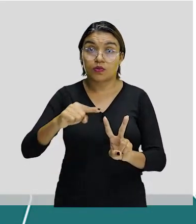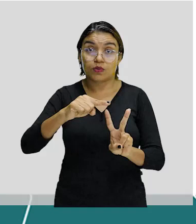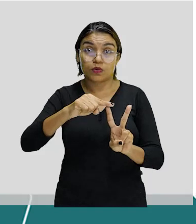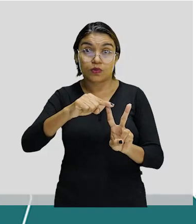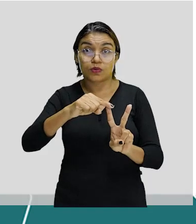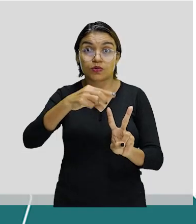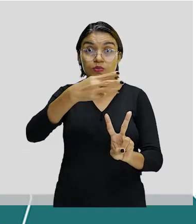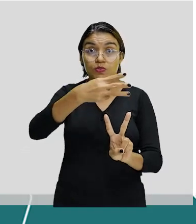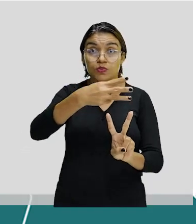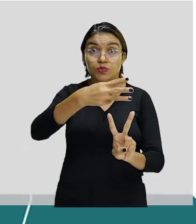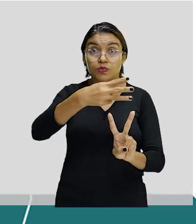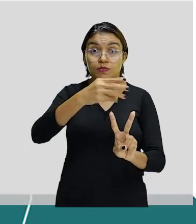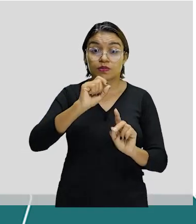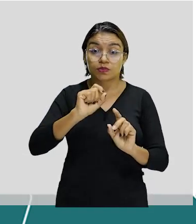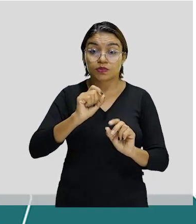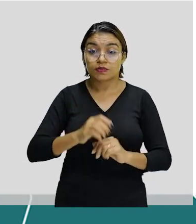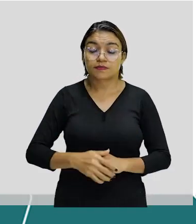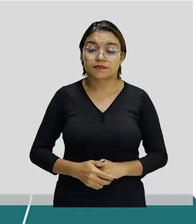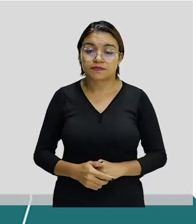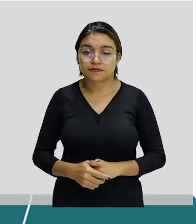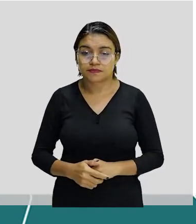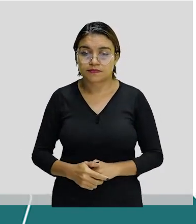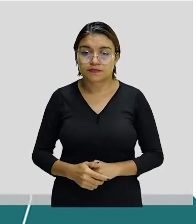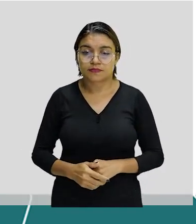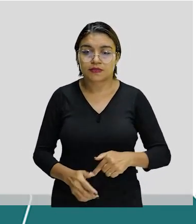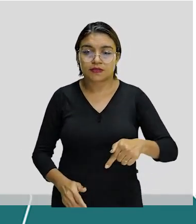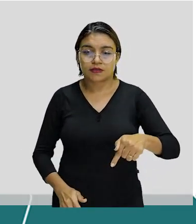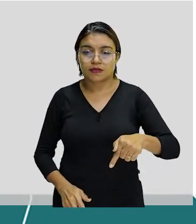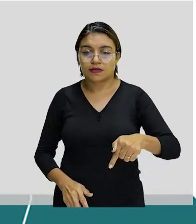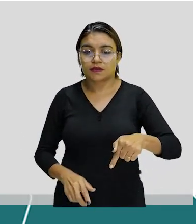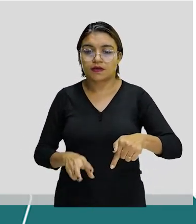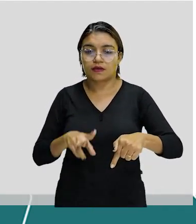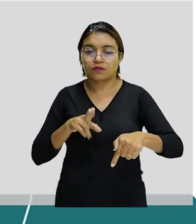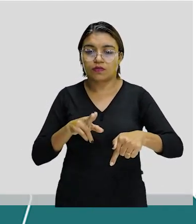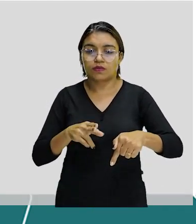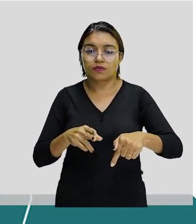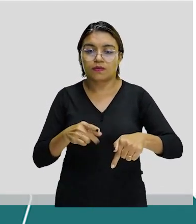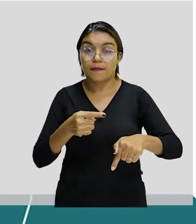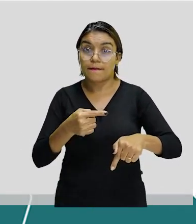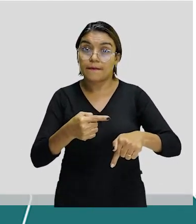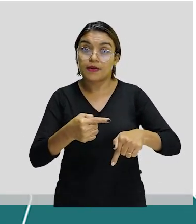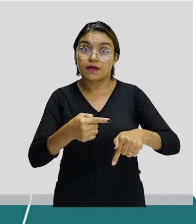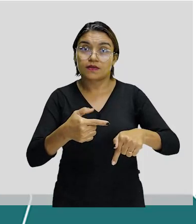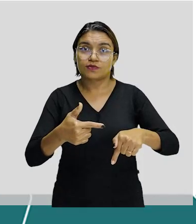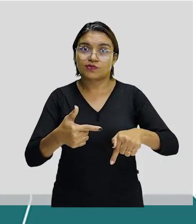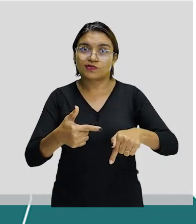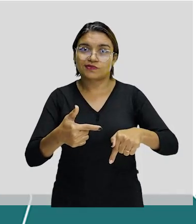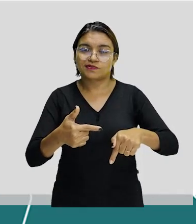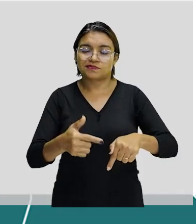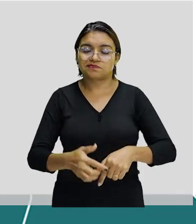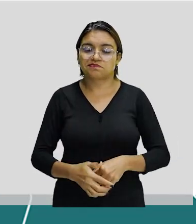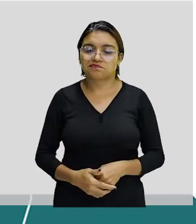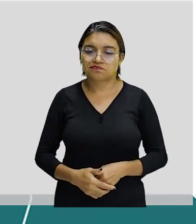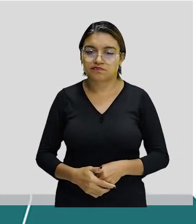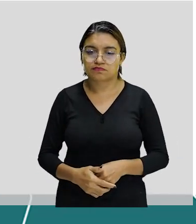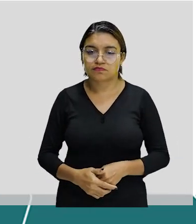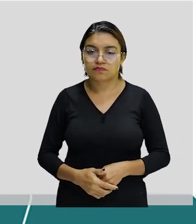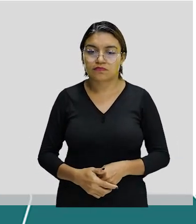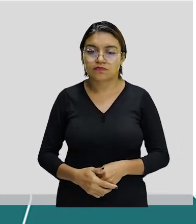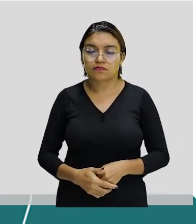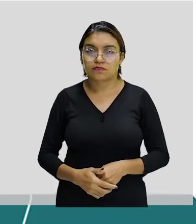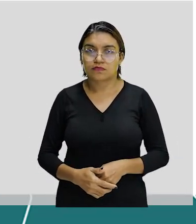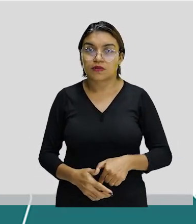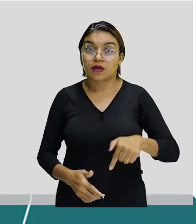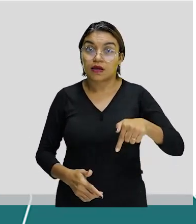do menos 8, nós temos como resposta, né, a razão igual a menos 2. Lembra que ele pediu foi a soma